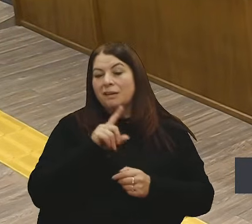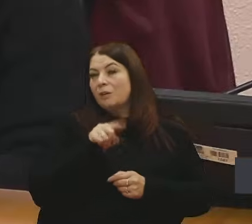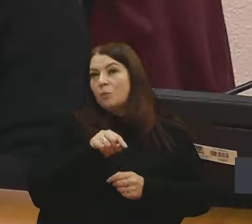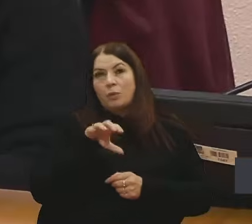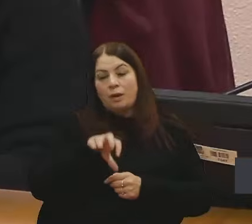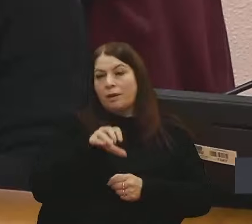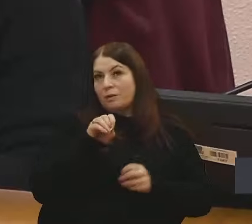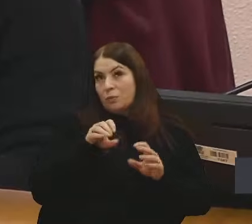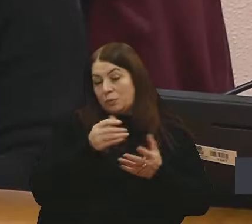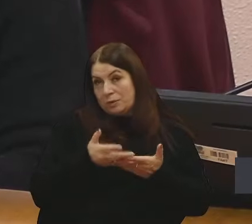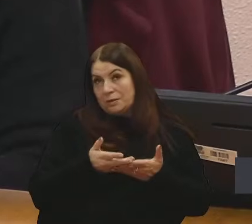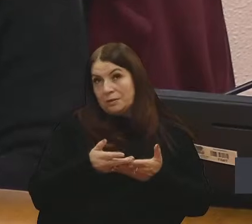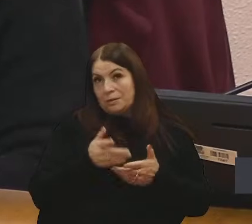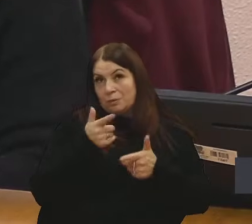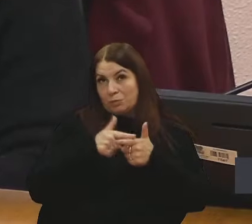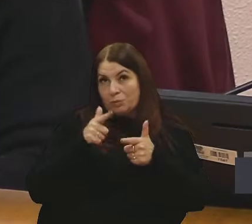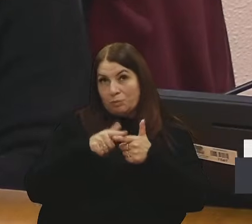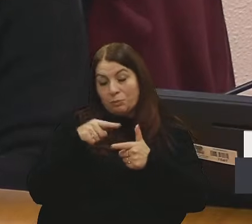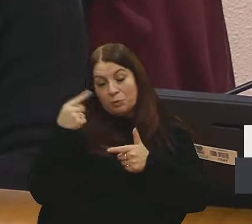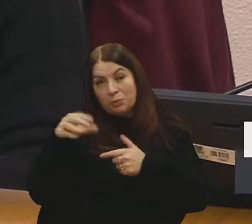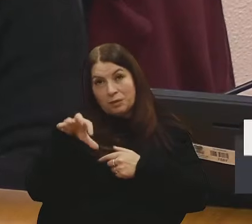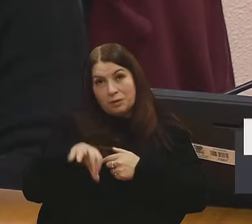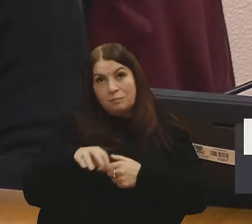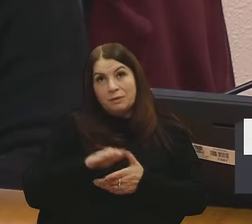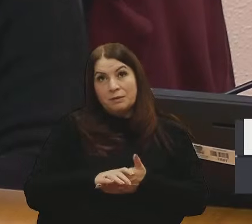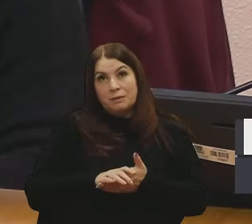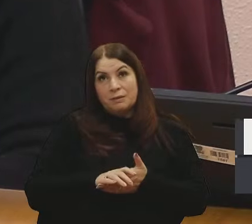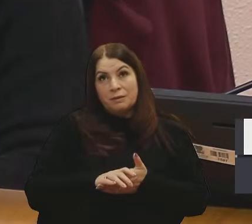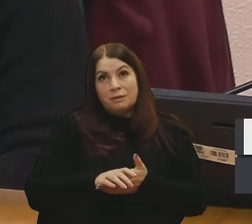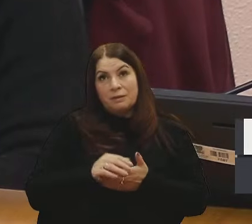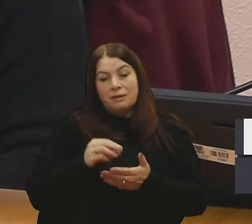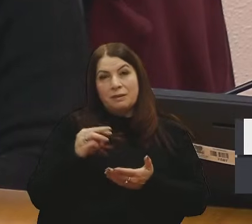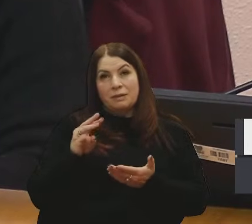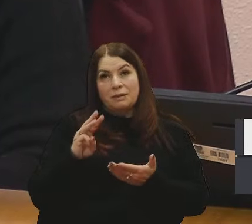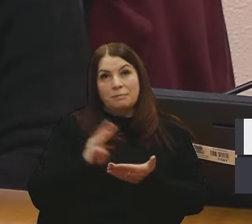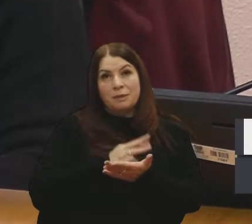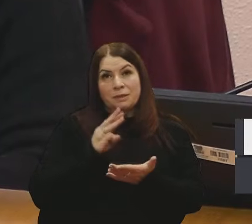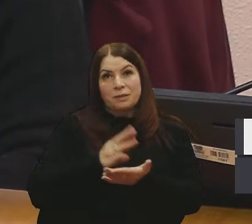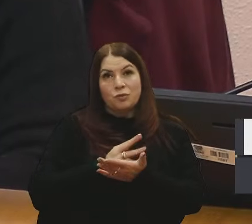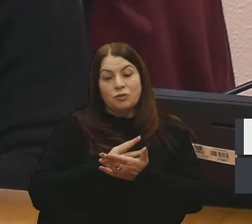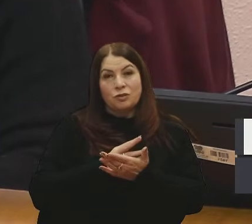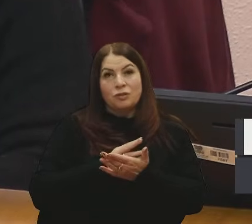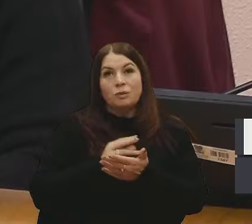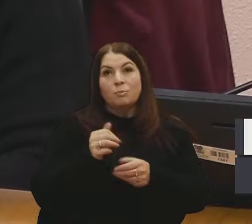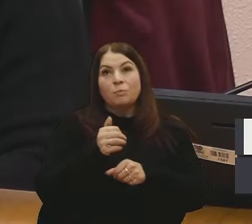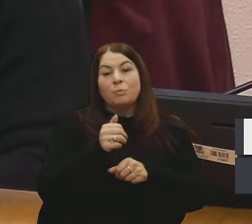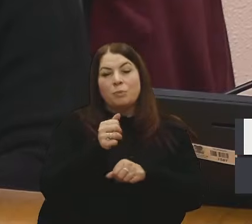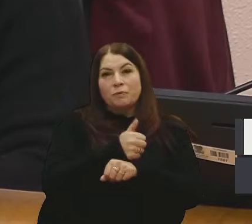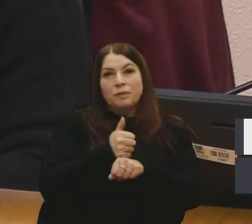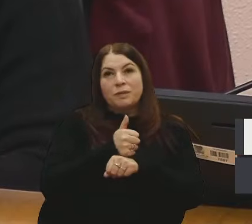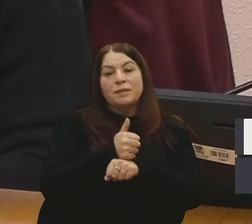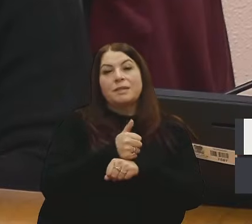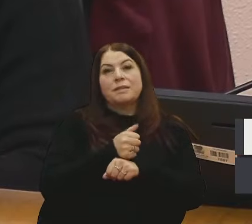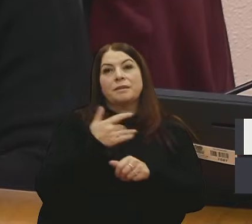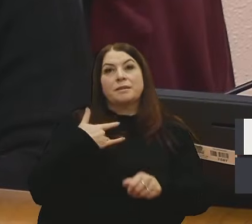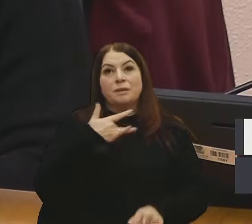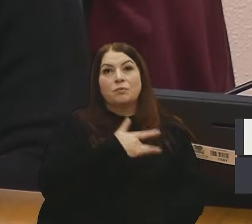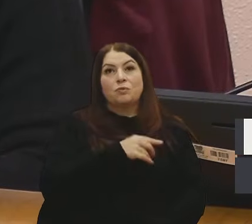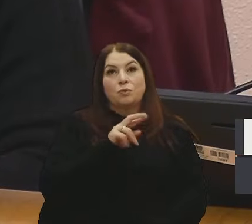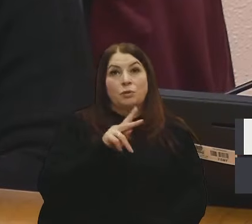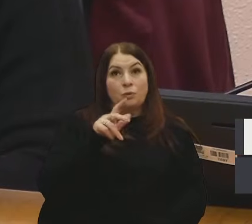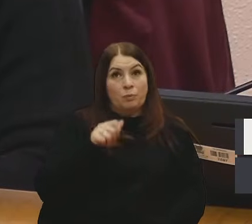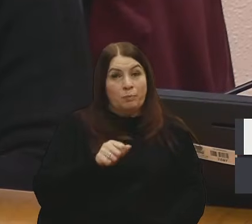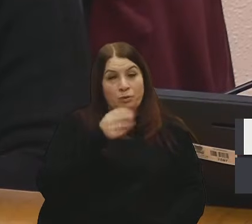da educação, mas os problemas são das outras áreas, estou recebendo várias mensagens dos colegas profissionais da saúde, das UPAs, aqui de